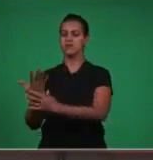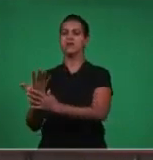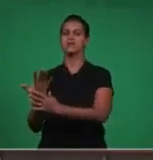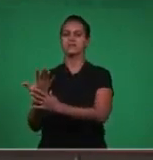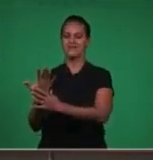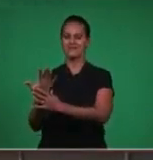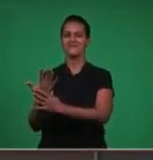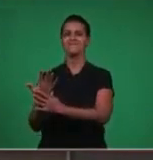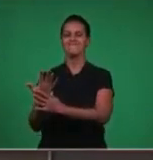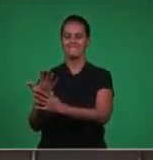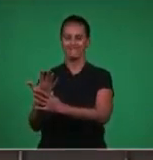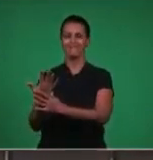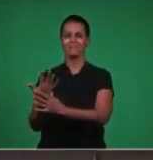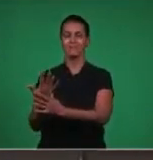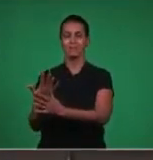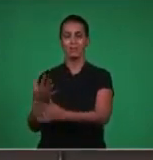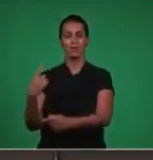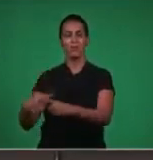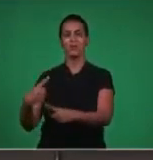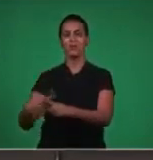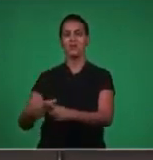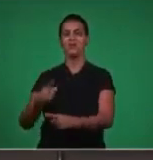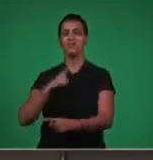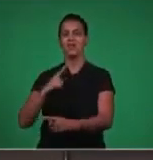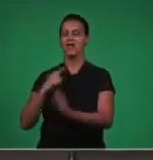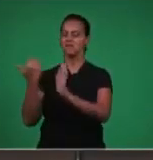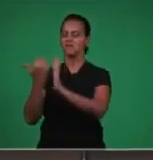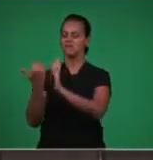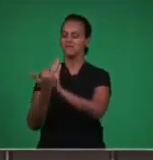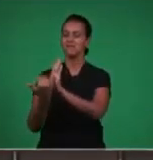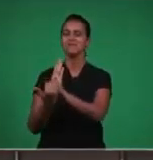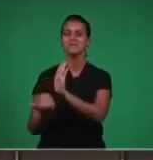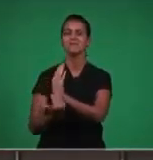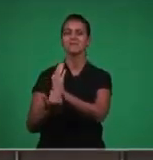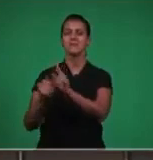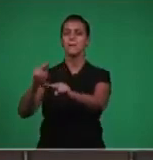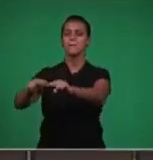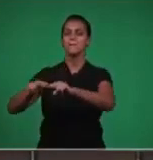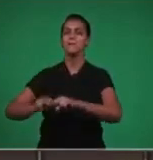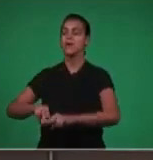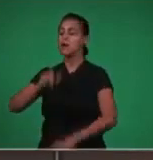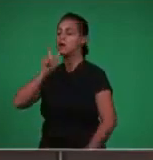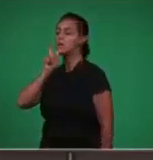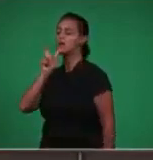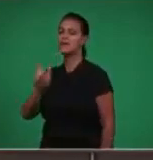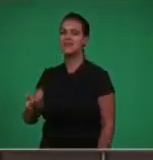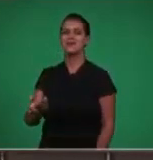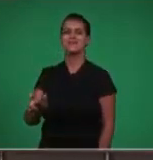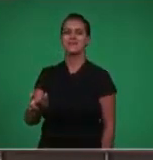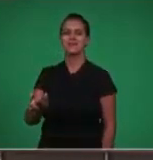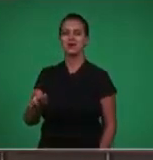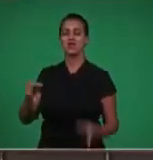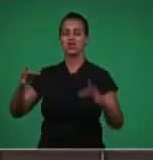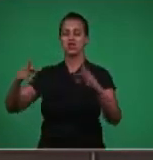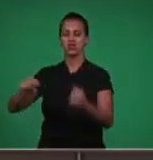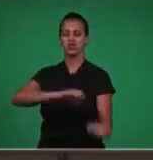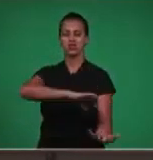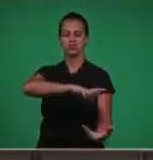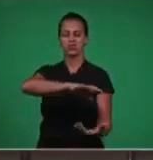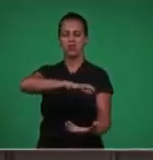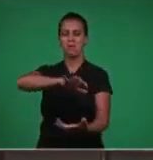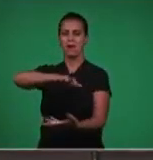uma ordem, há uma palavra, e pela sua palavra os mundos foram criados. No princípio